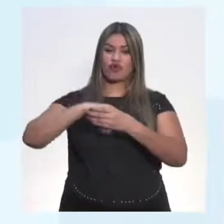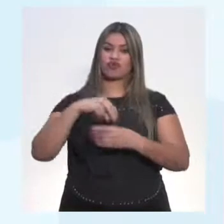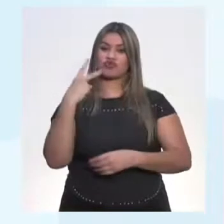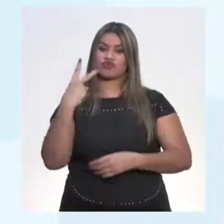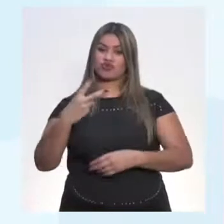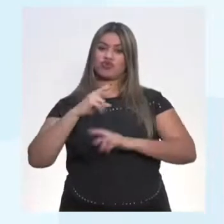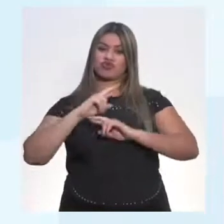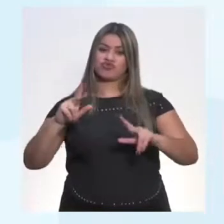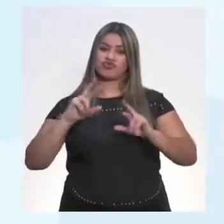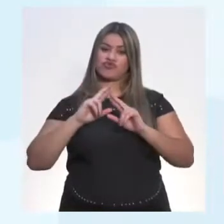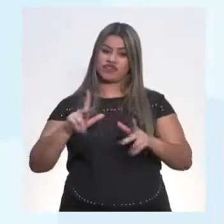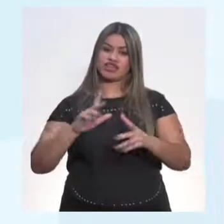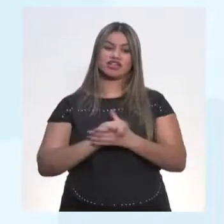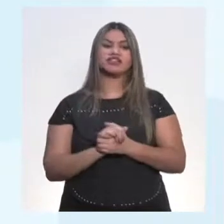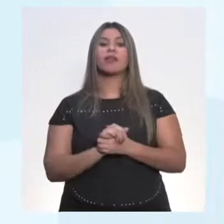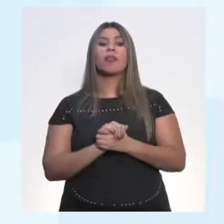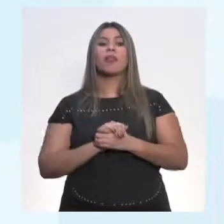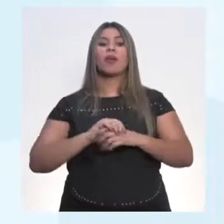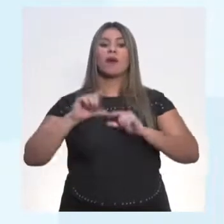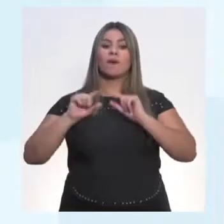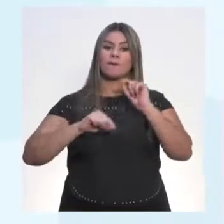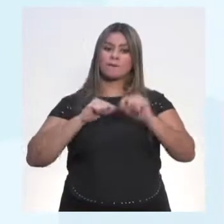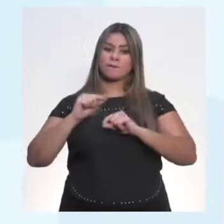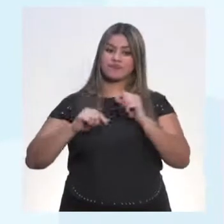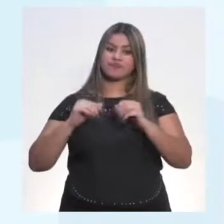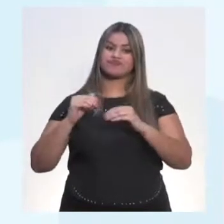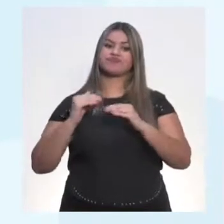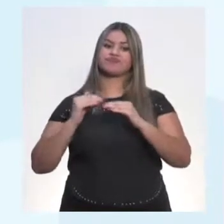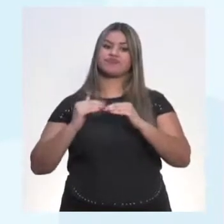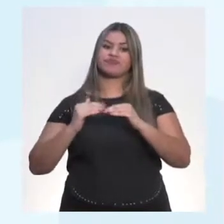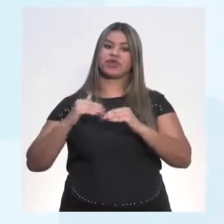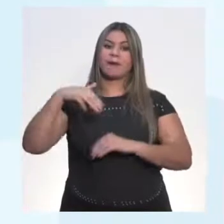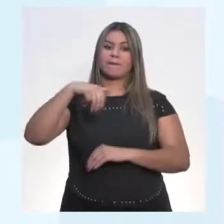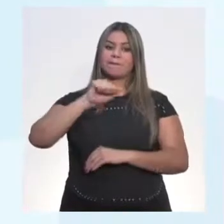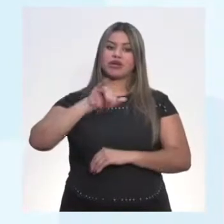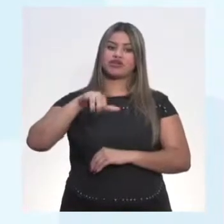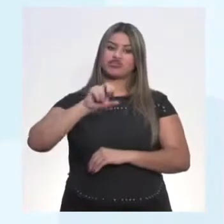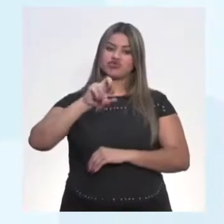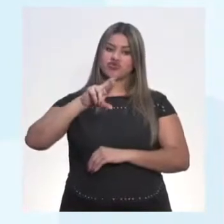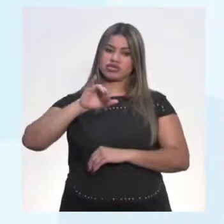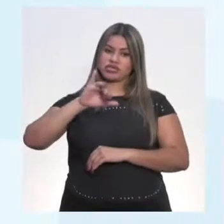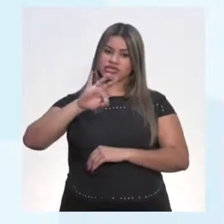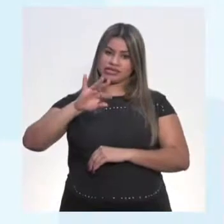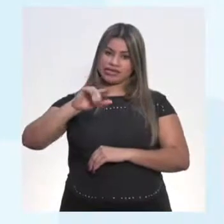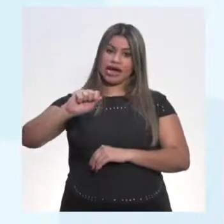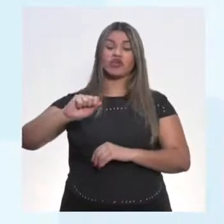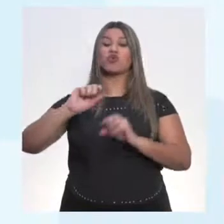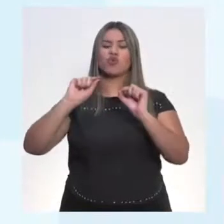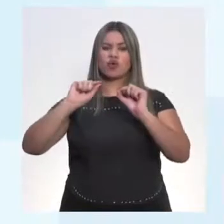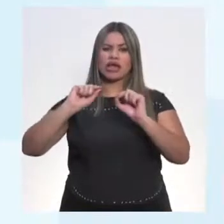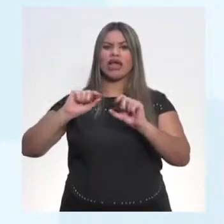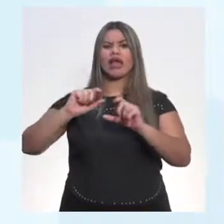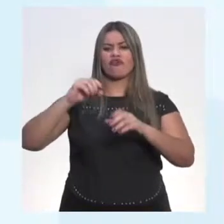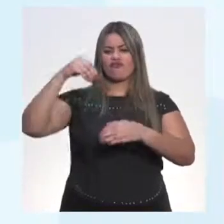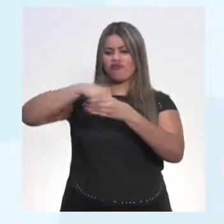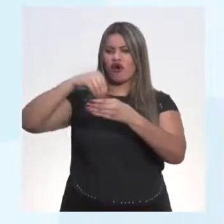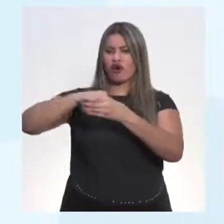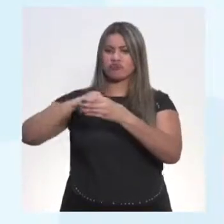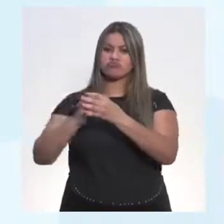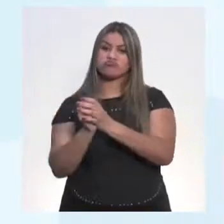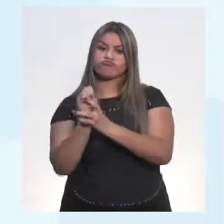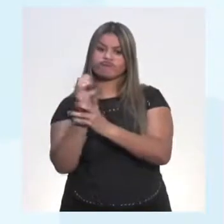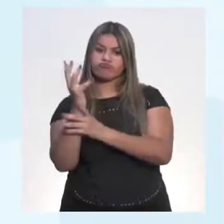dividir esse voto né É uma joia etário é eleito aquele que receber o maior número de votos mas